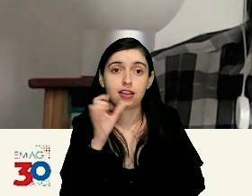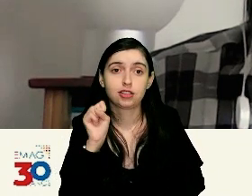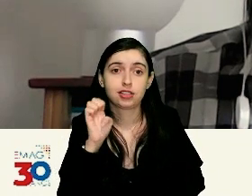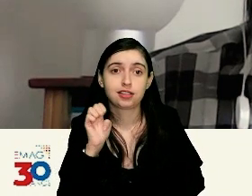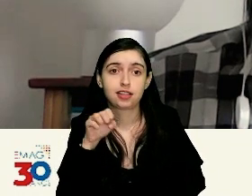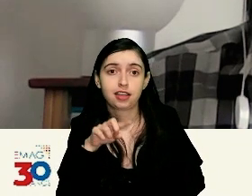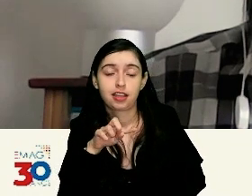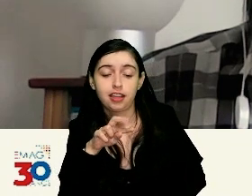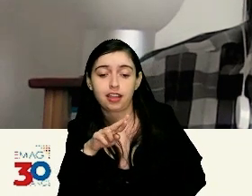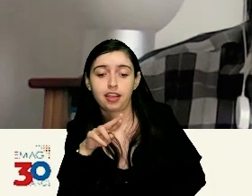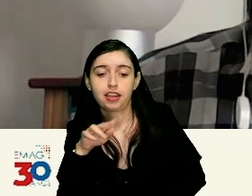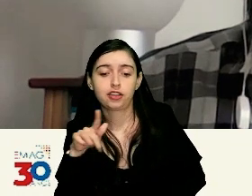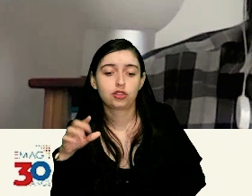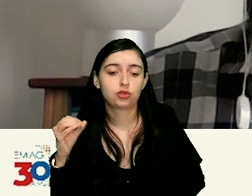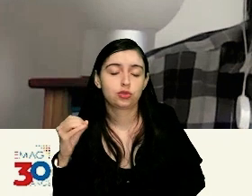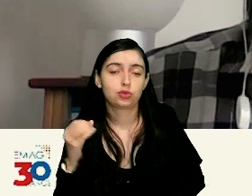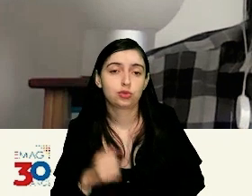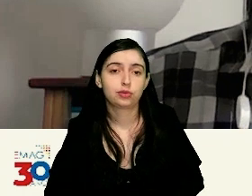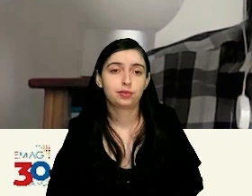Eu